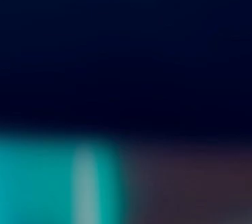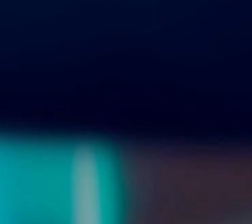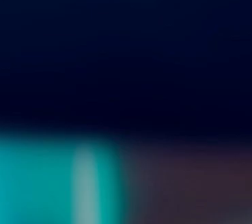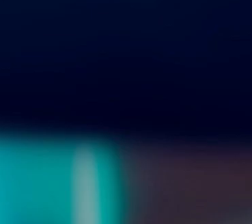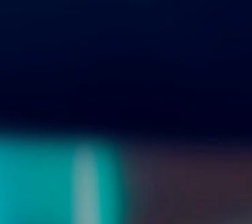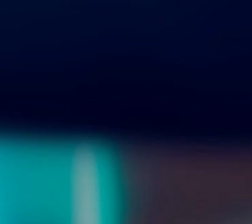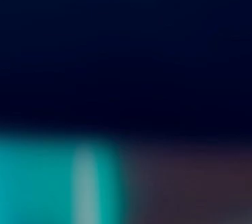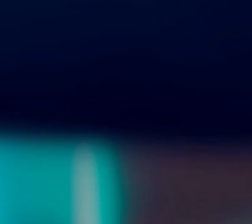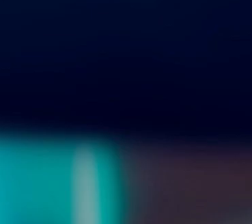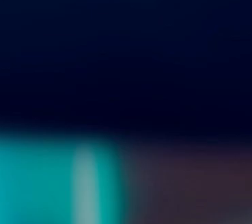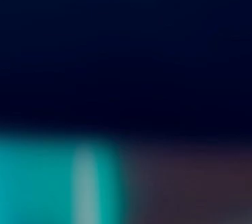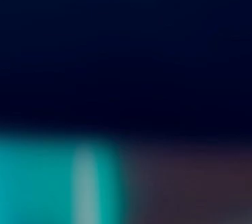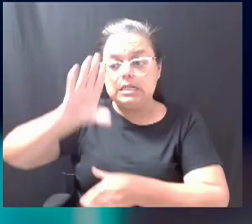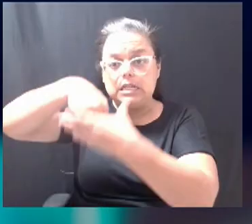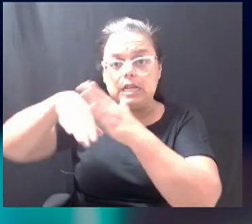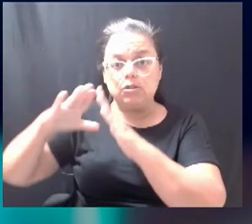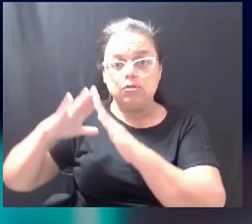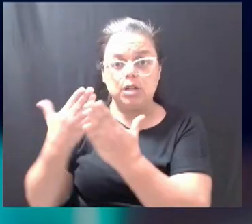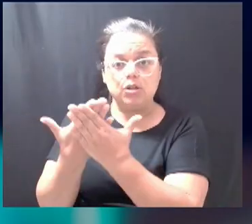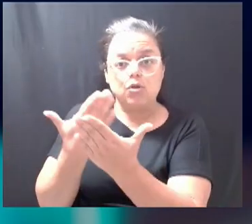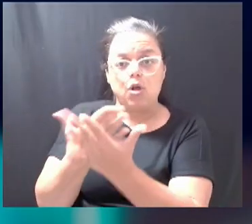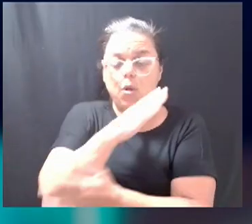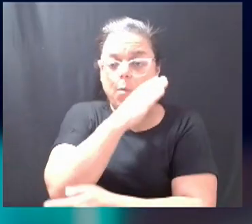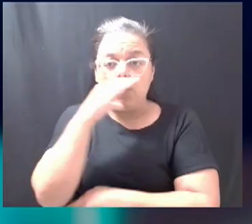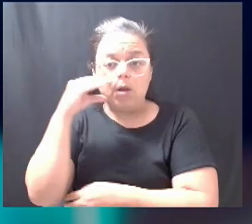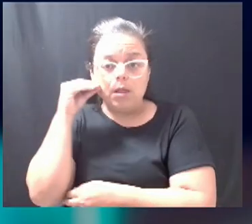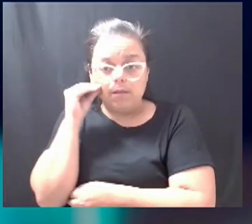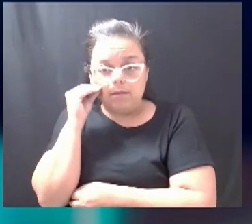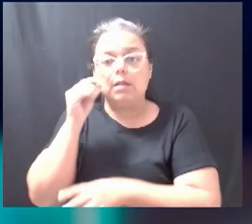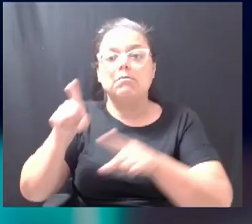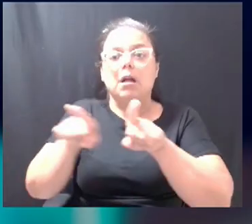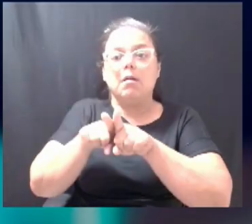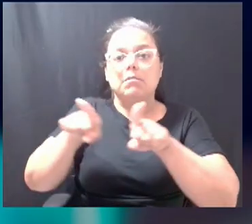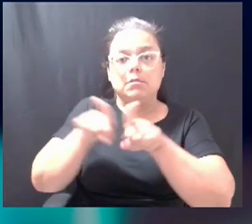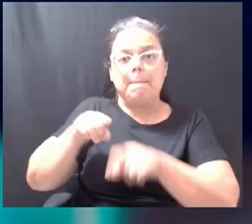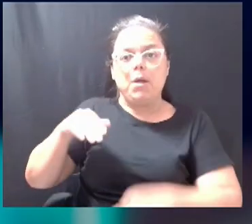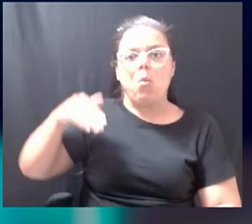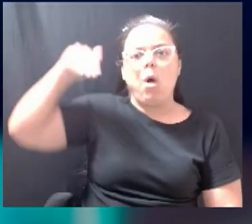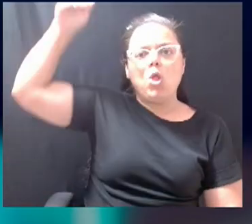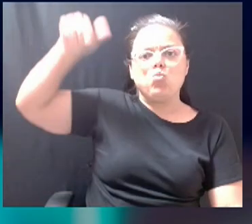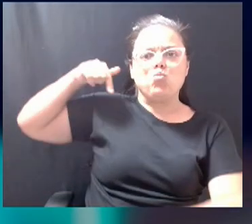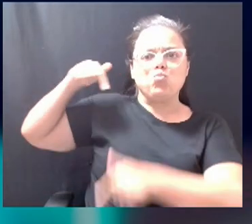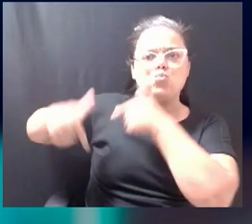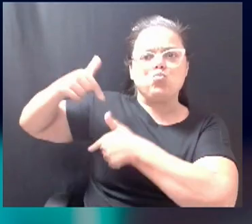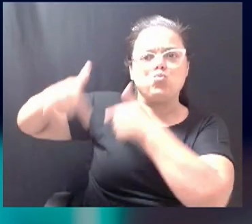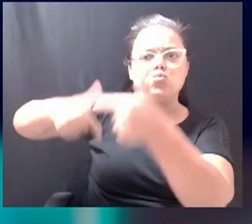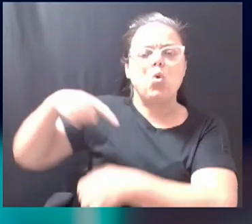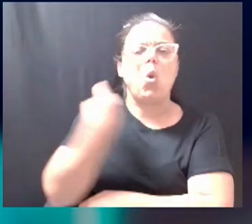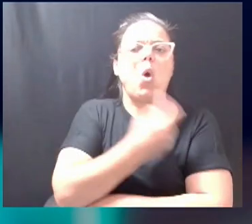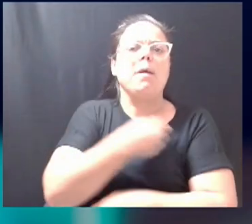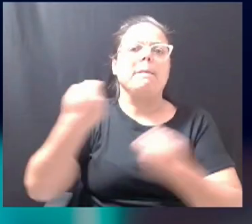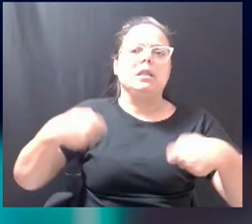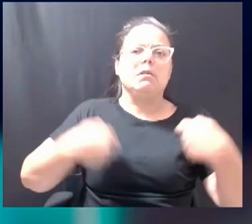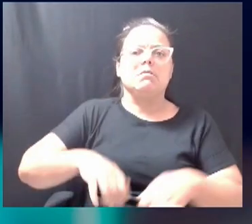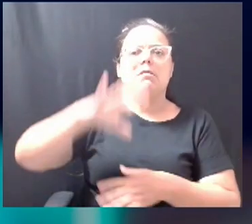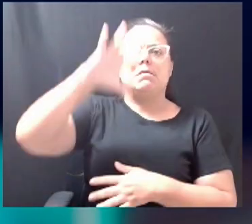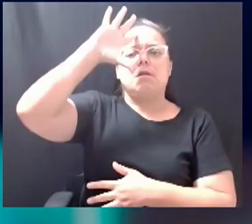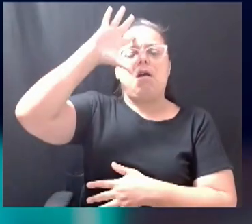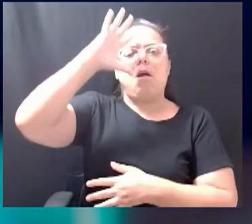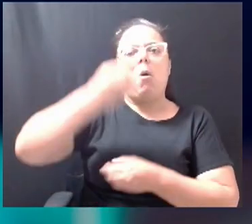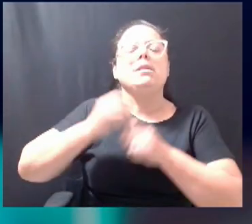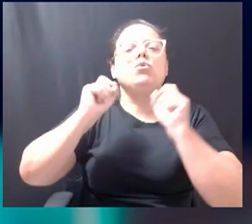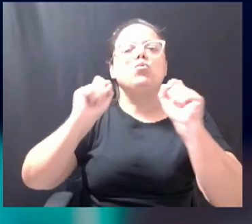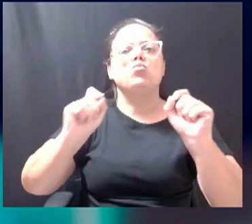escola, o adolescente na escola e o adulto no mercado de trabalho, a gente precisa entender que aquele indivíduo não é